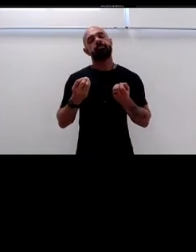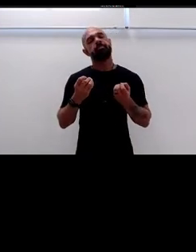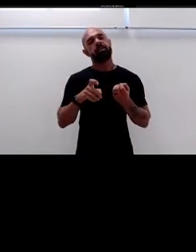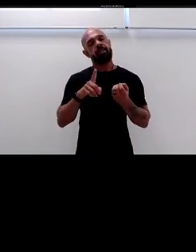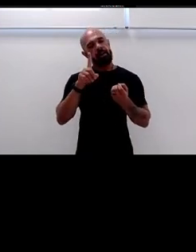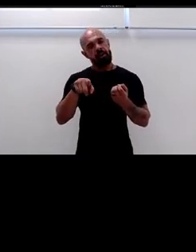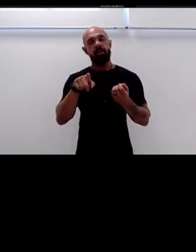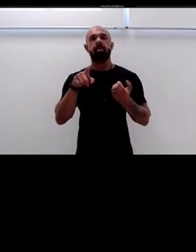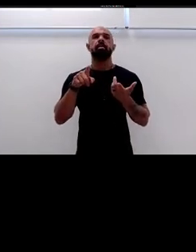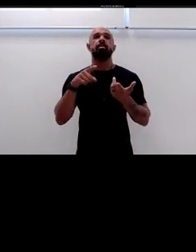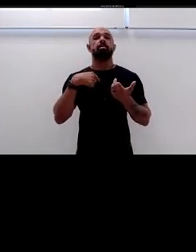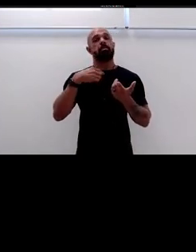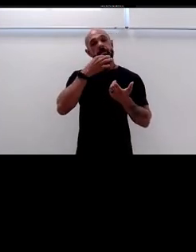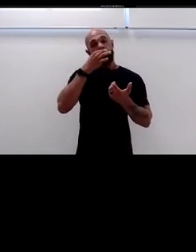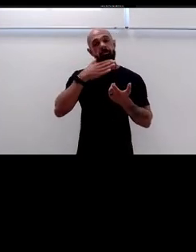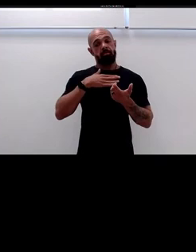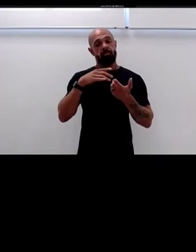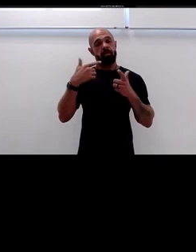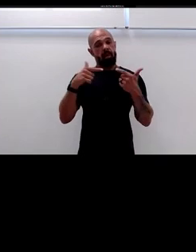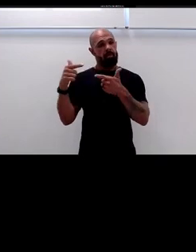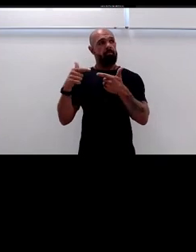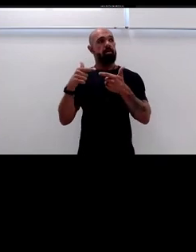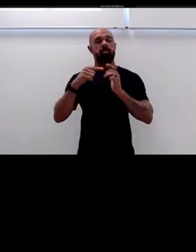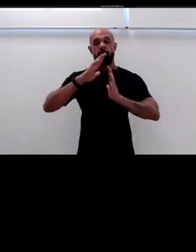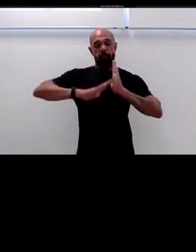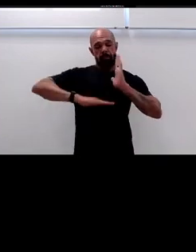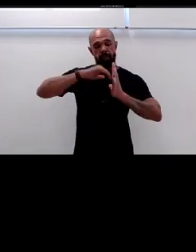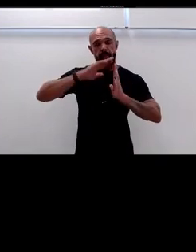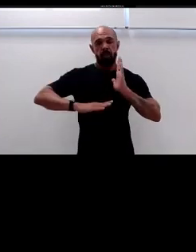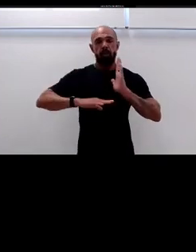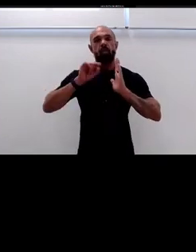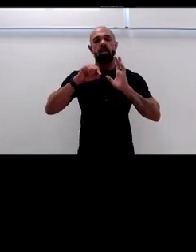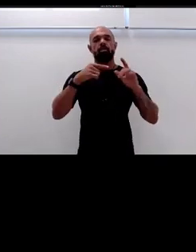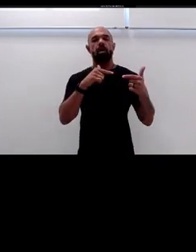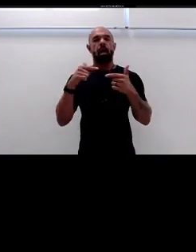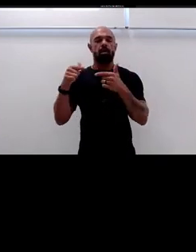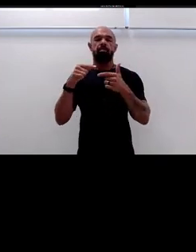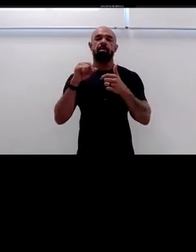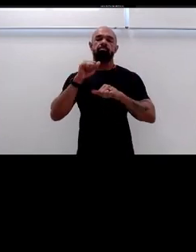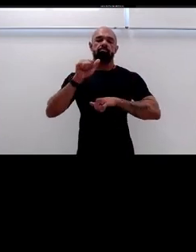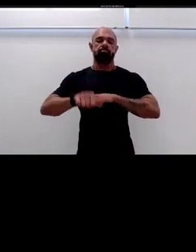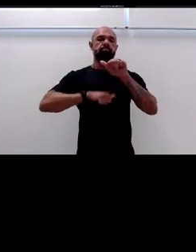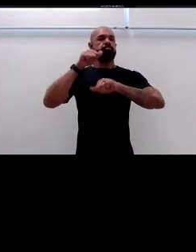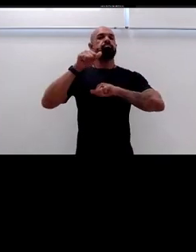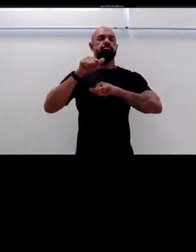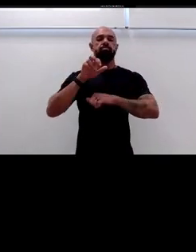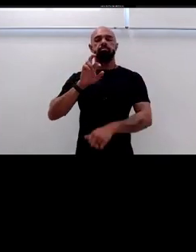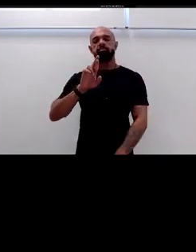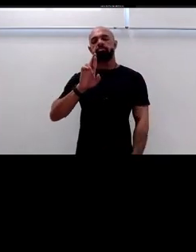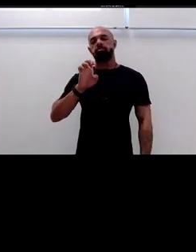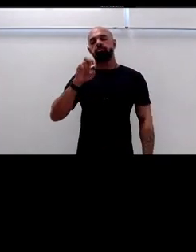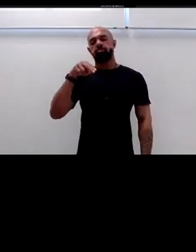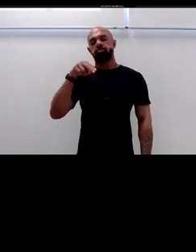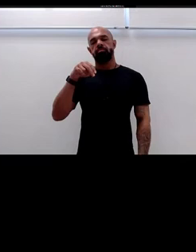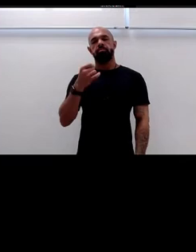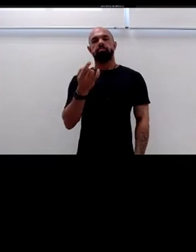eu considero o meu trabalho, mais do que de pintor, um trabalho de renascença, um trabalho de renascimento